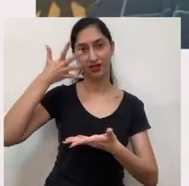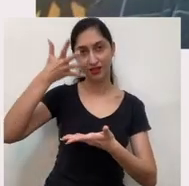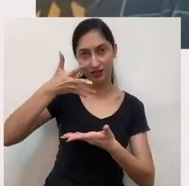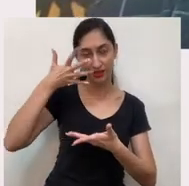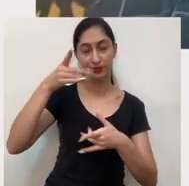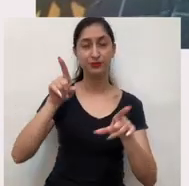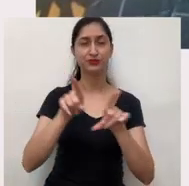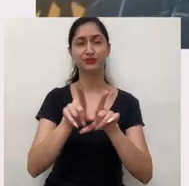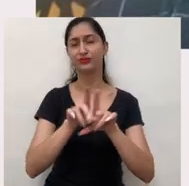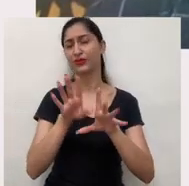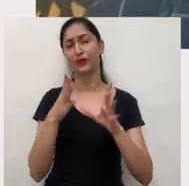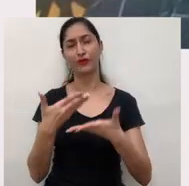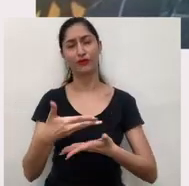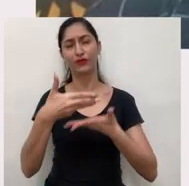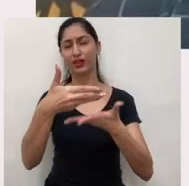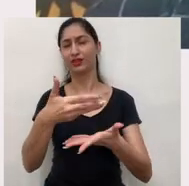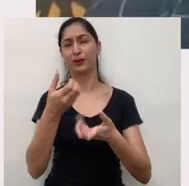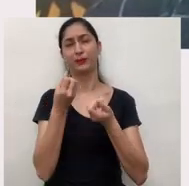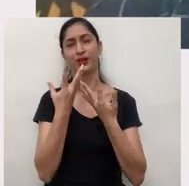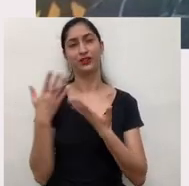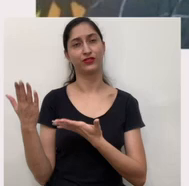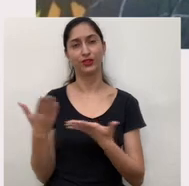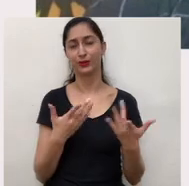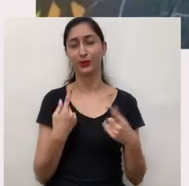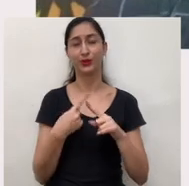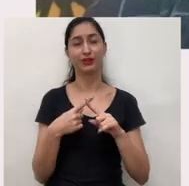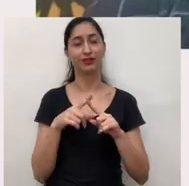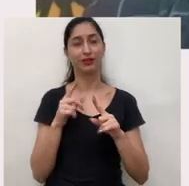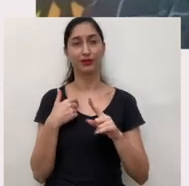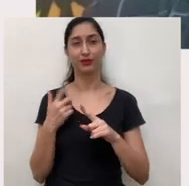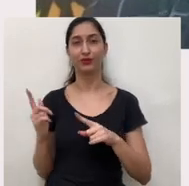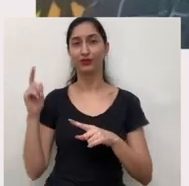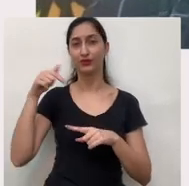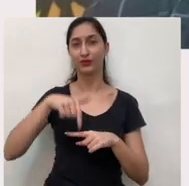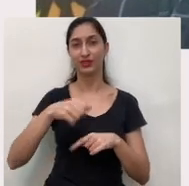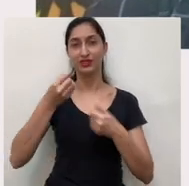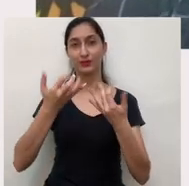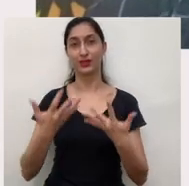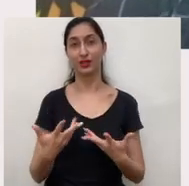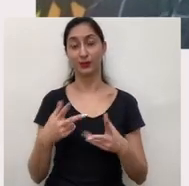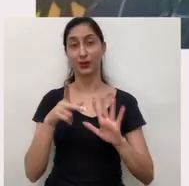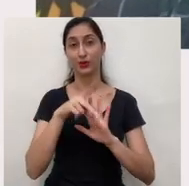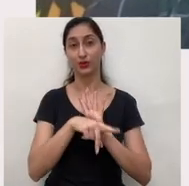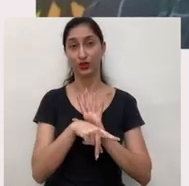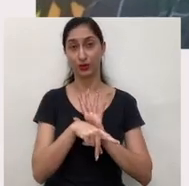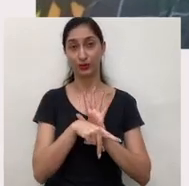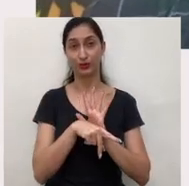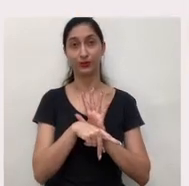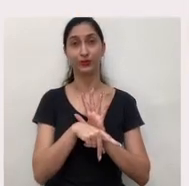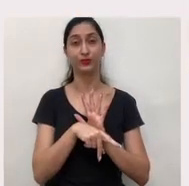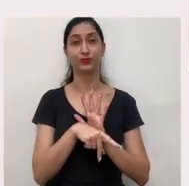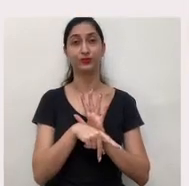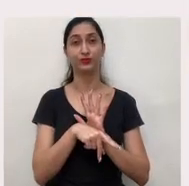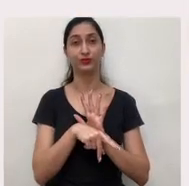Um convite sempre bem-vindo para trazer o Urbano Ornamento de volta, né? Esse é um projeto que